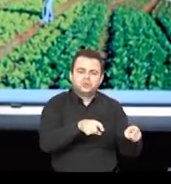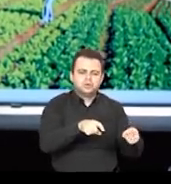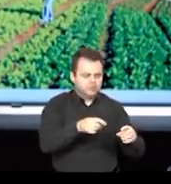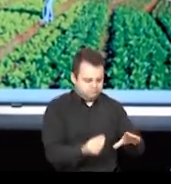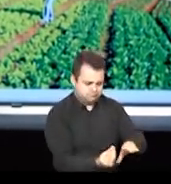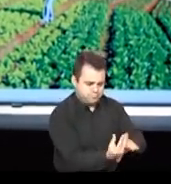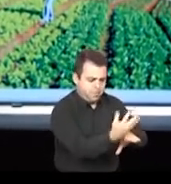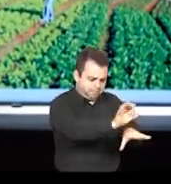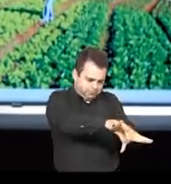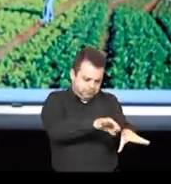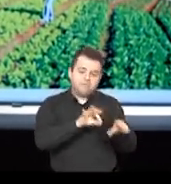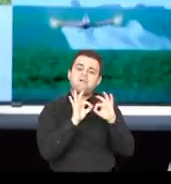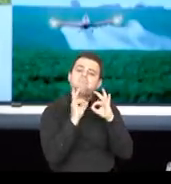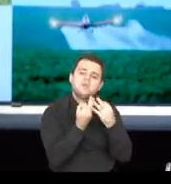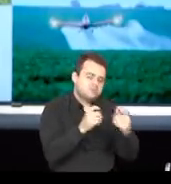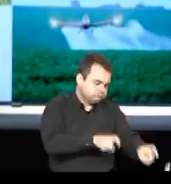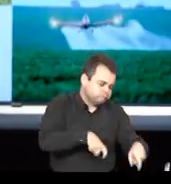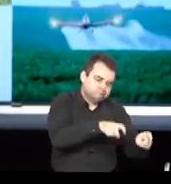uma família.